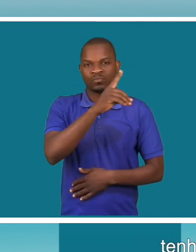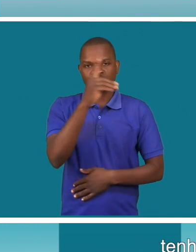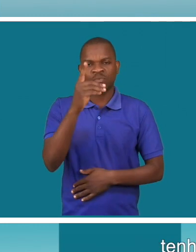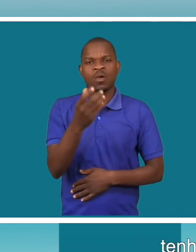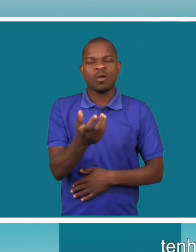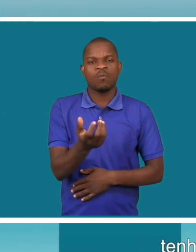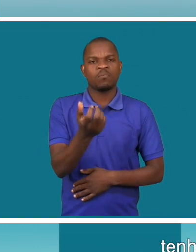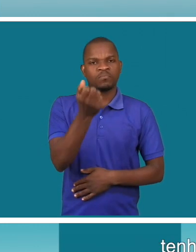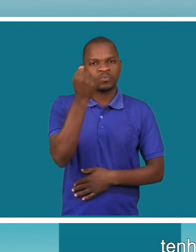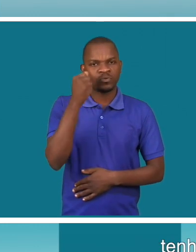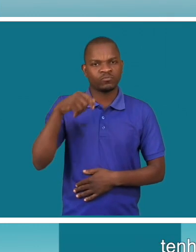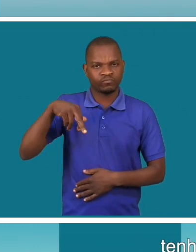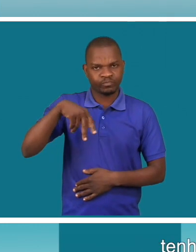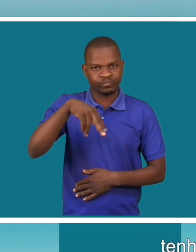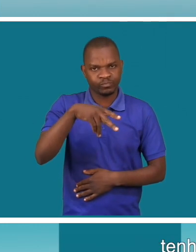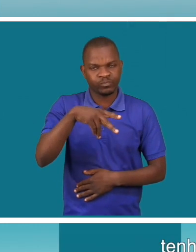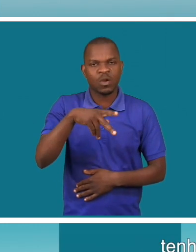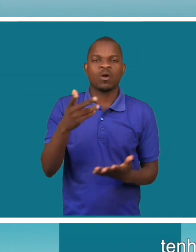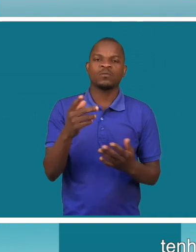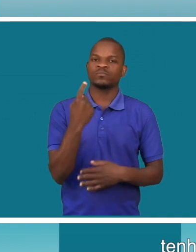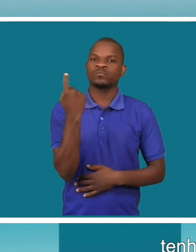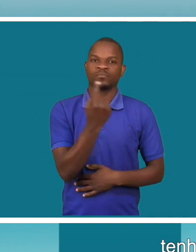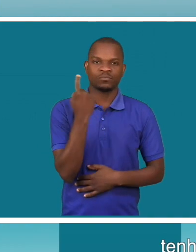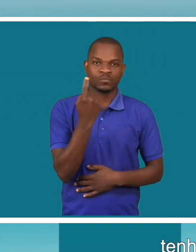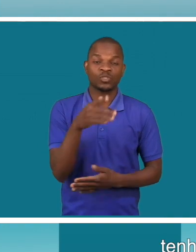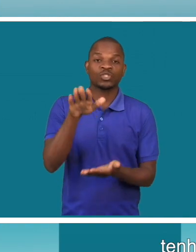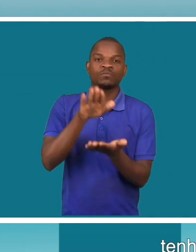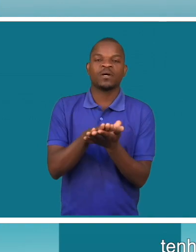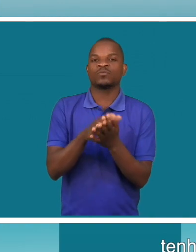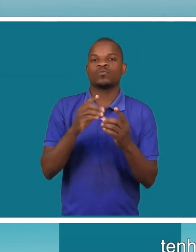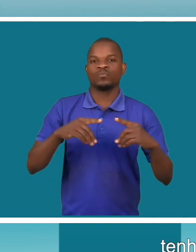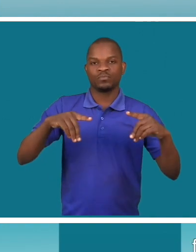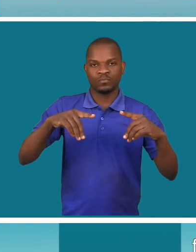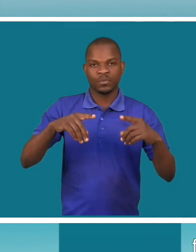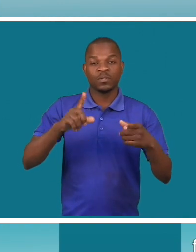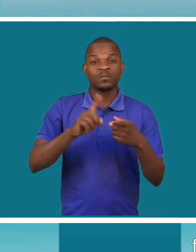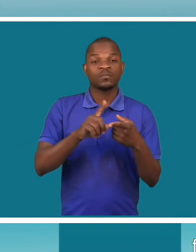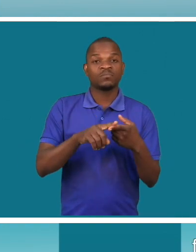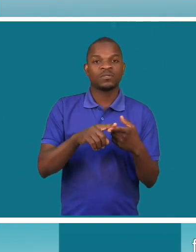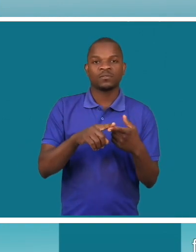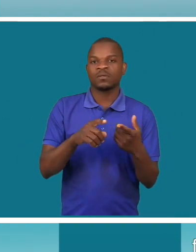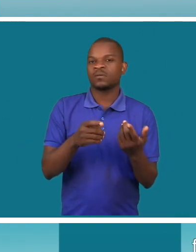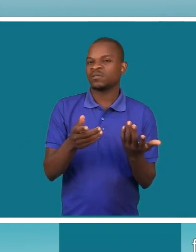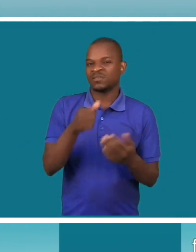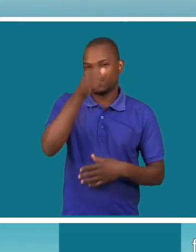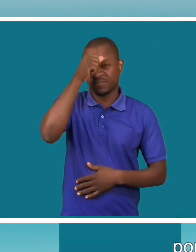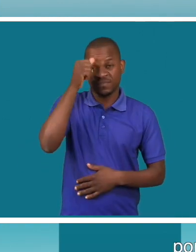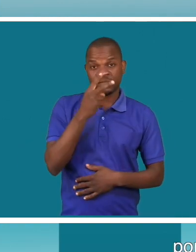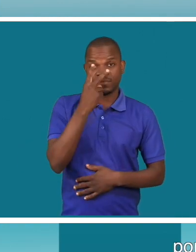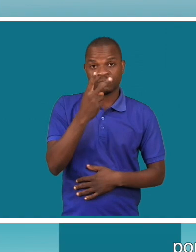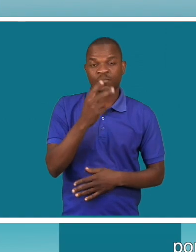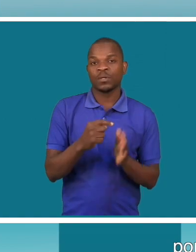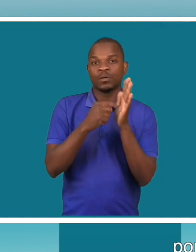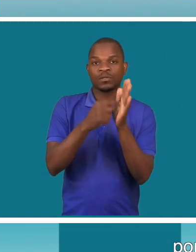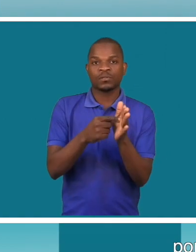tenham condições de andar com autonomia nos espaços públicos. Fato que não se verificam, por